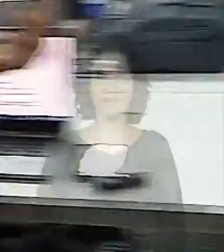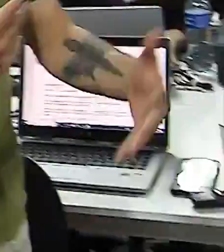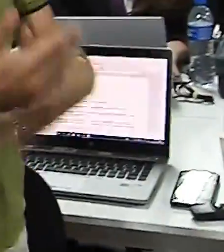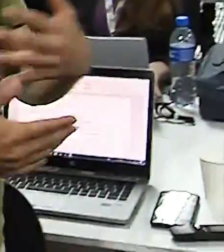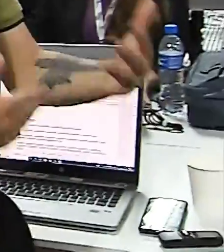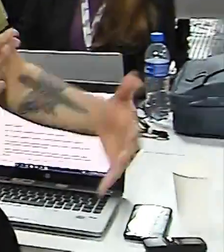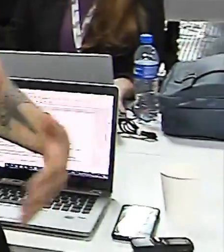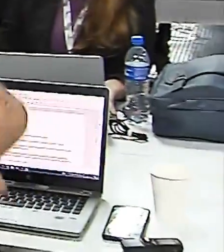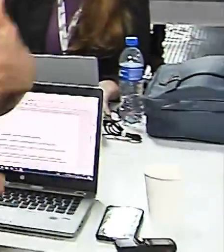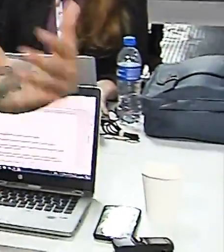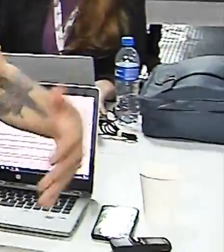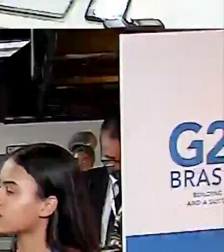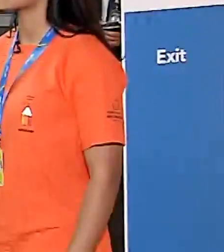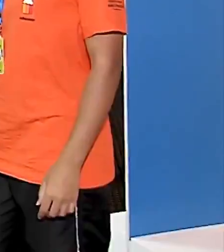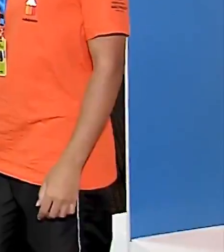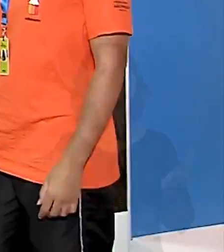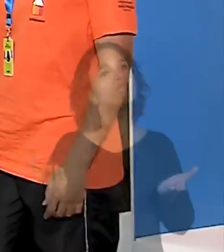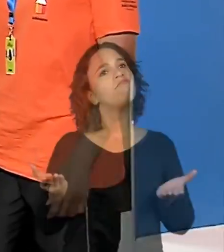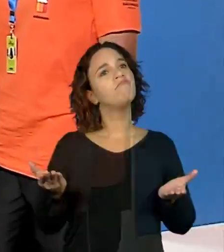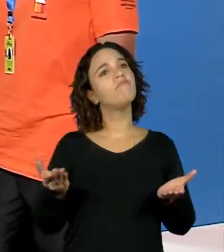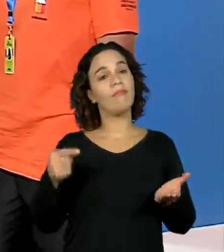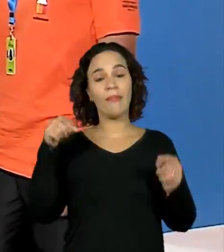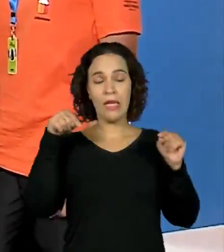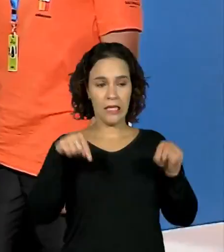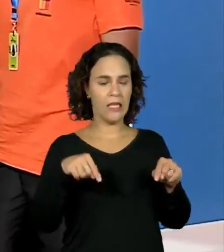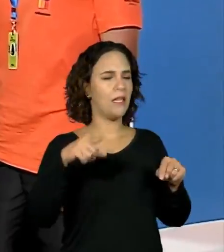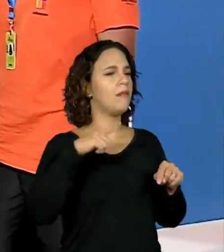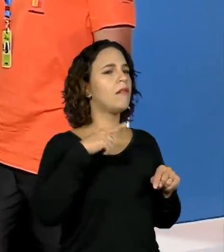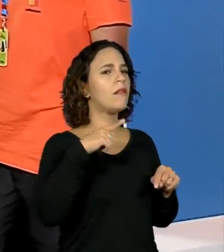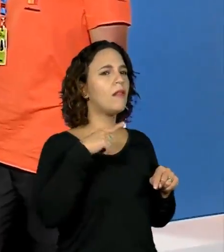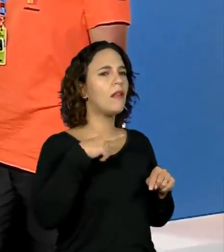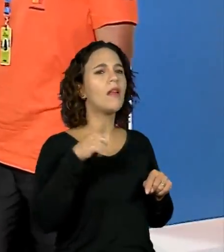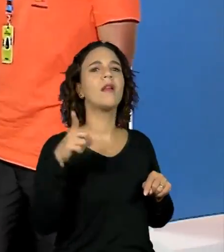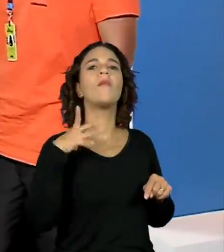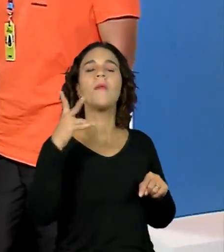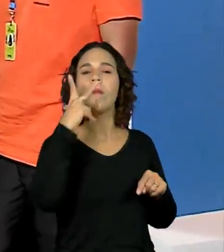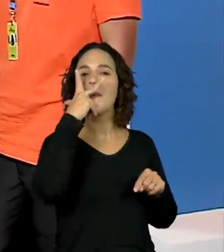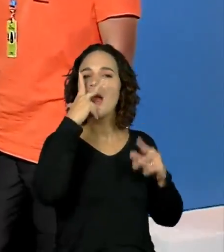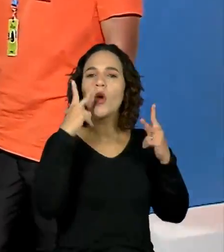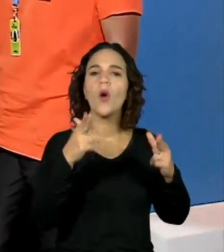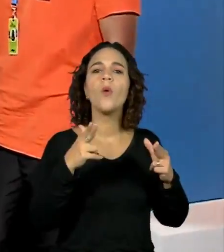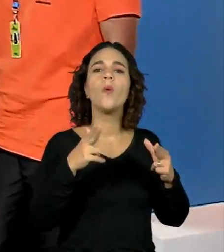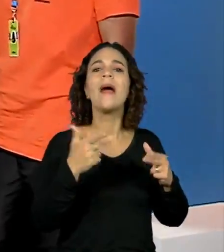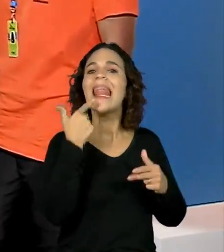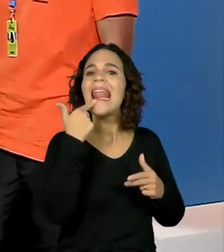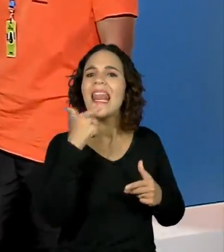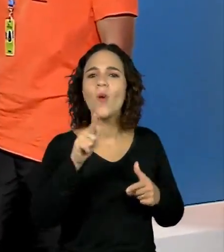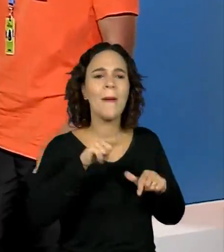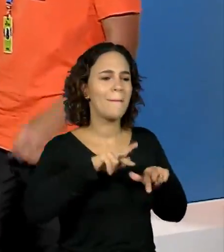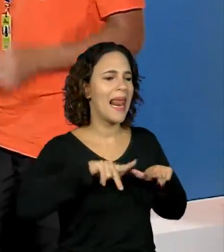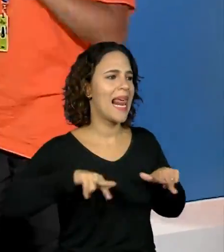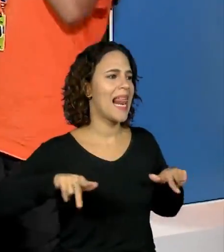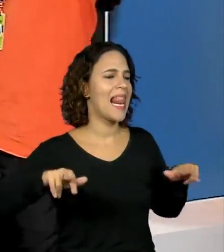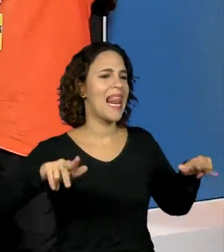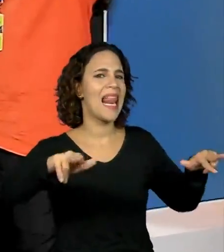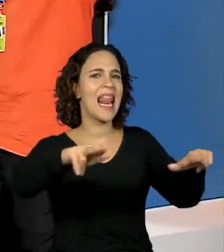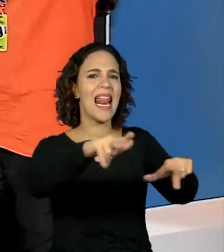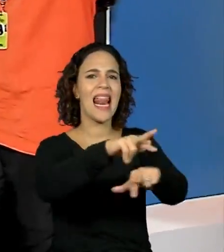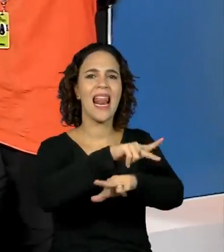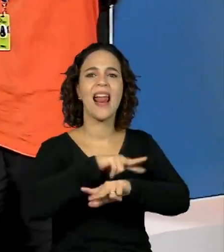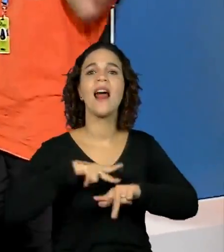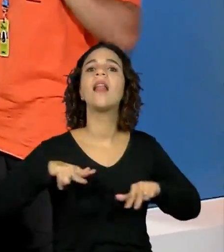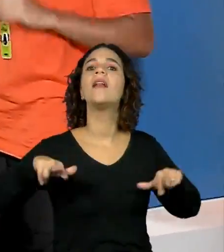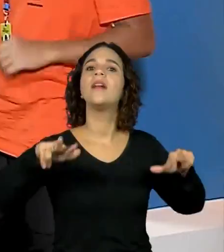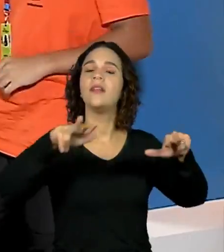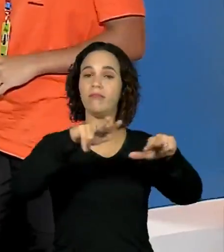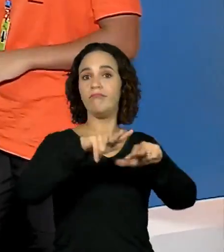As pessoas mais velhas. Aqui a gente tem, na verdade, uma torre de Babel, né, com línguas diferentes, línguas de todo tipo